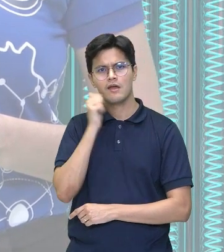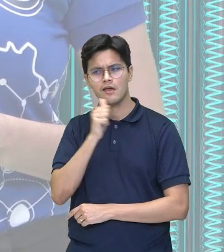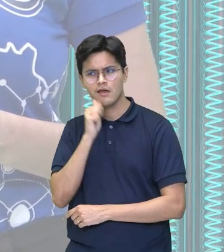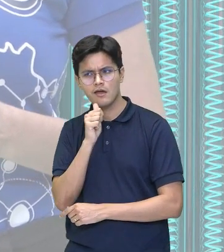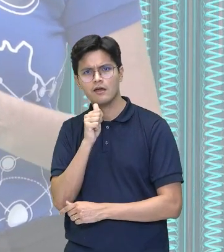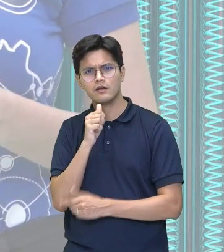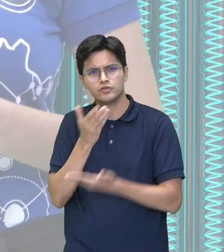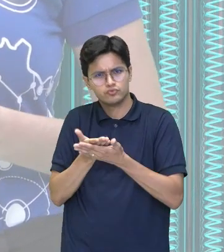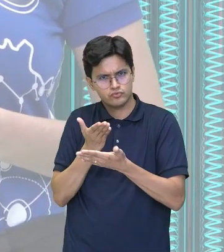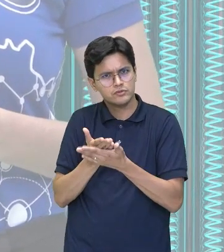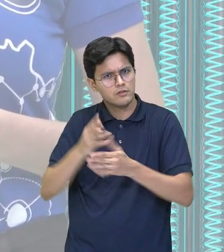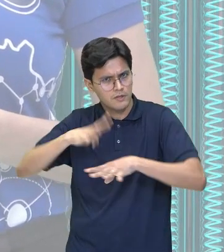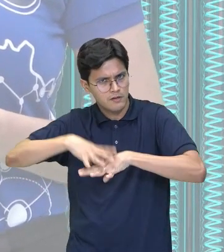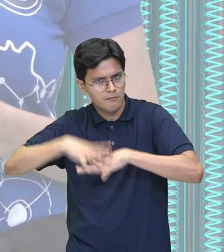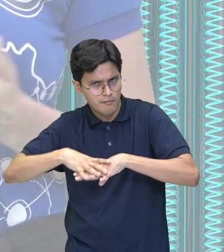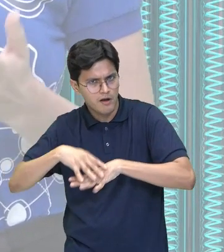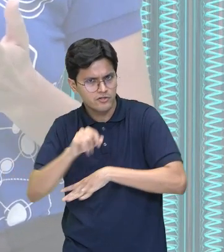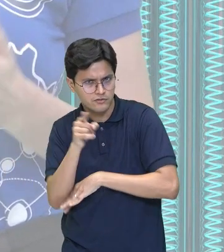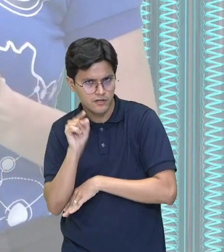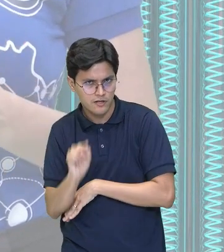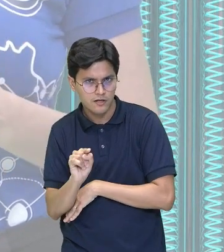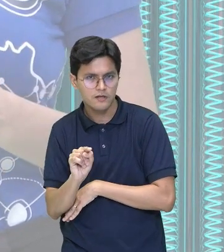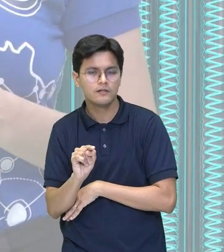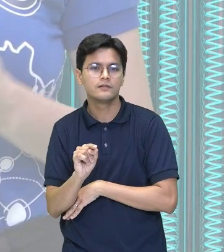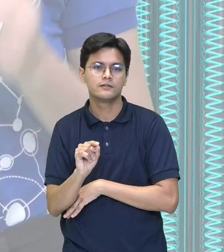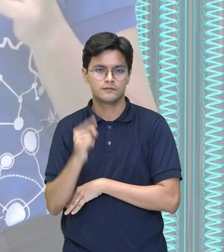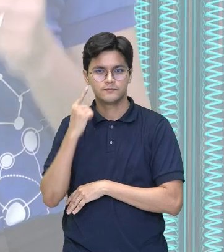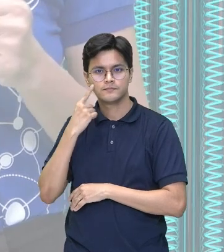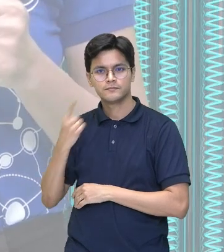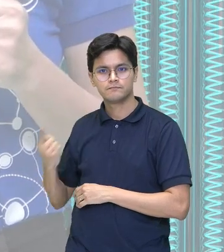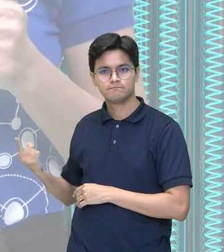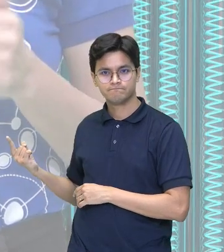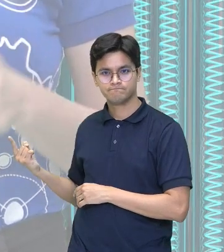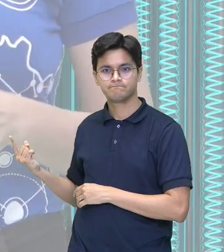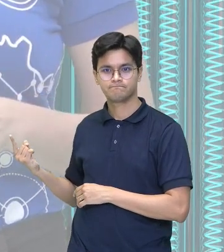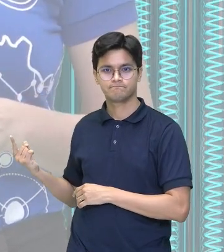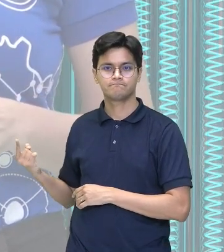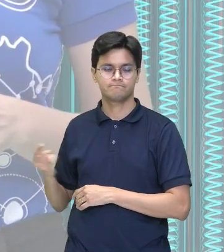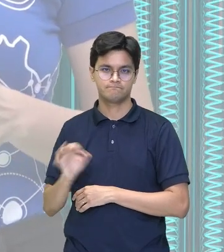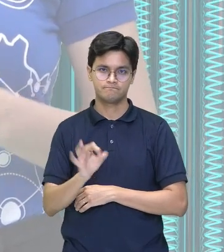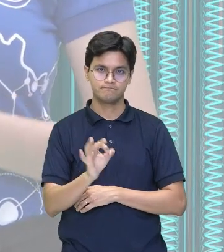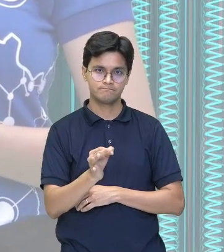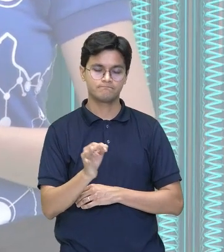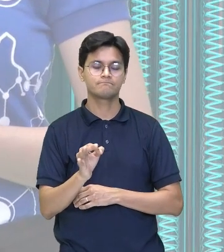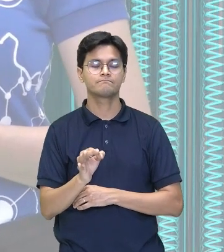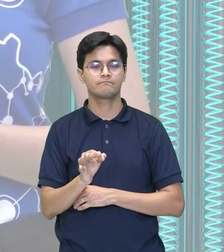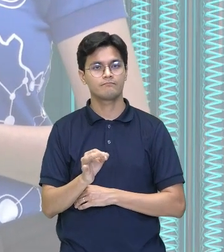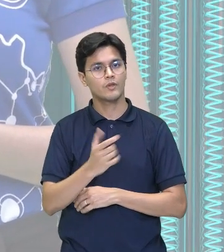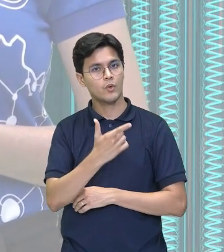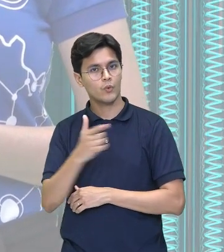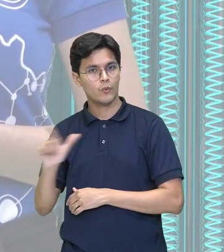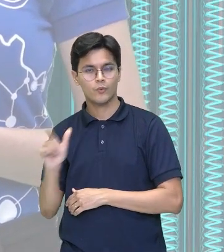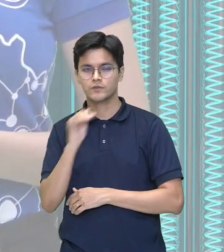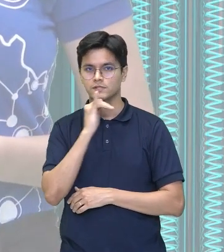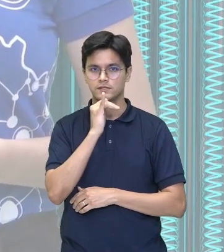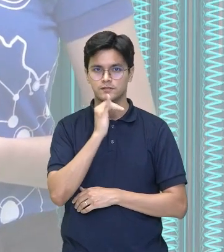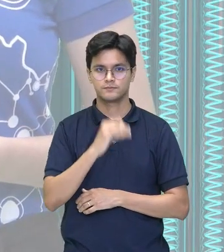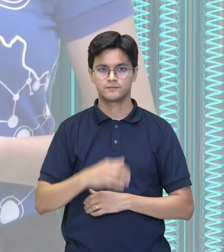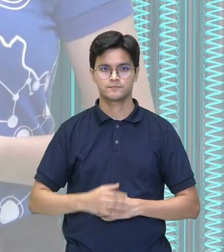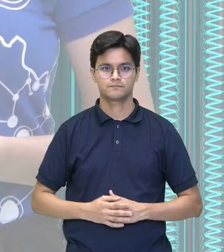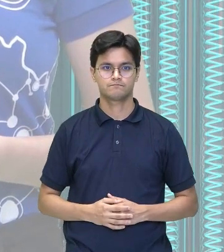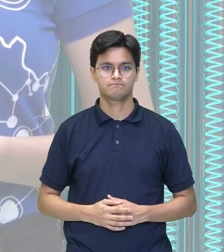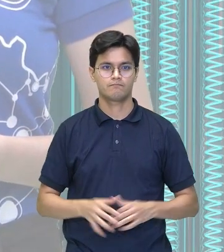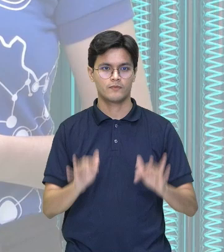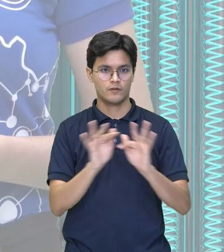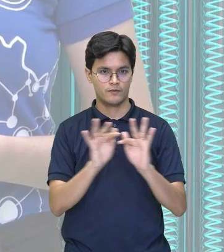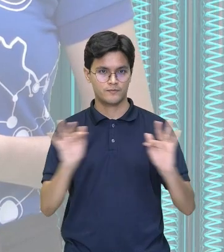principal ing, e aqui eu tenho um complemento que é a palavra math. Certinho? Vamos ver mais um outro exemplo.